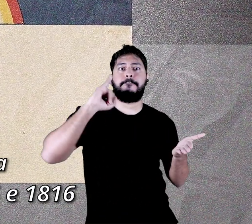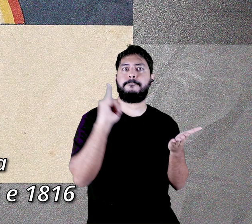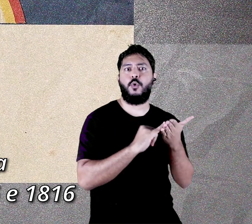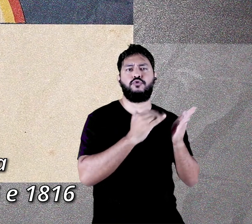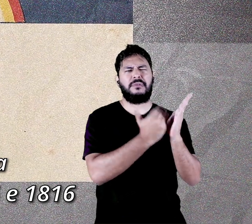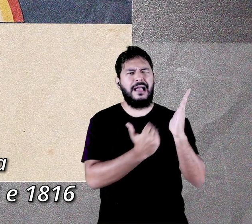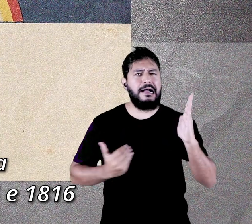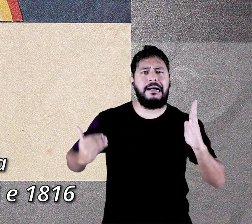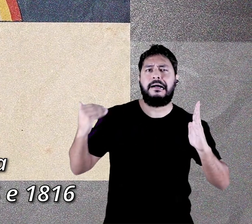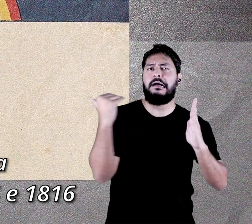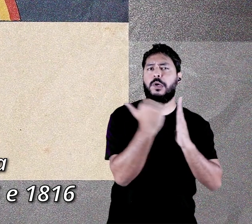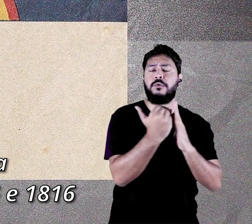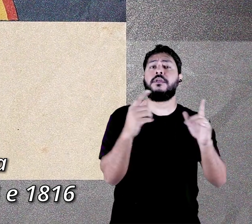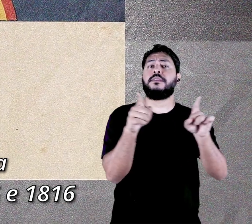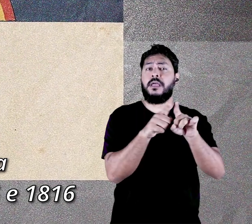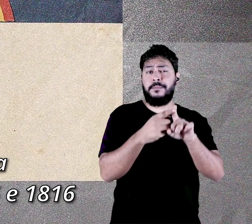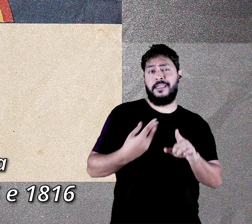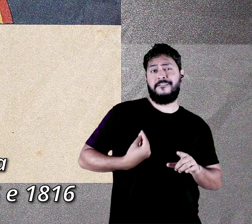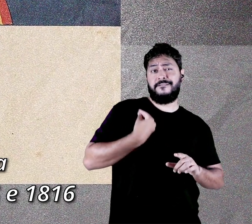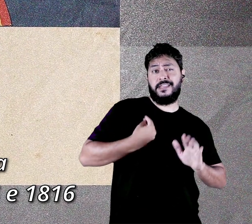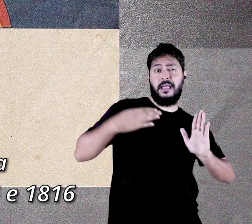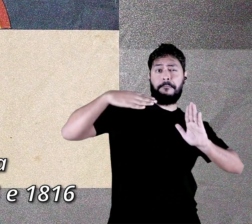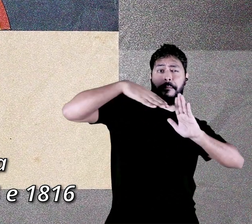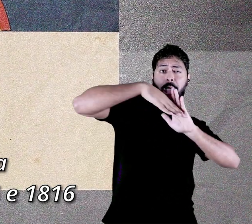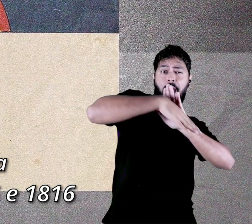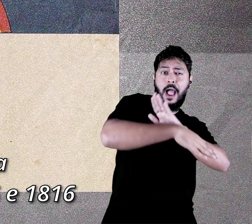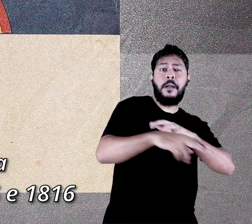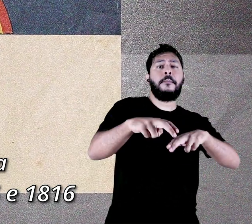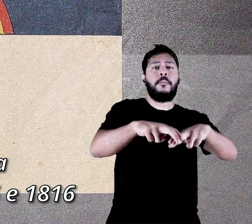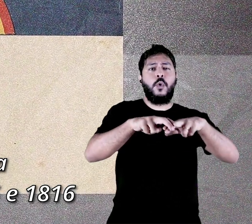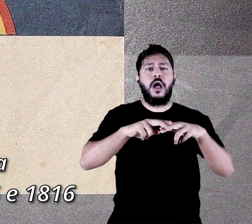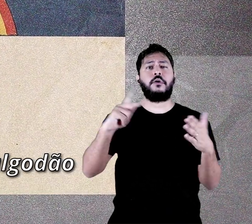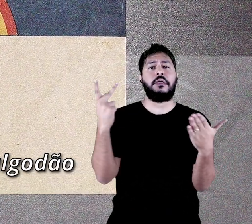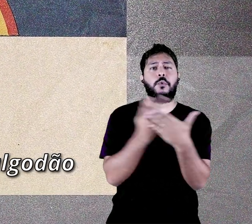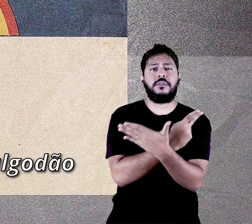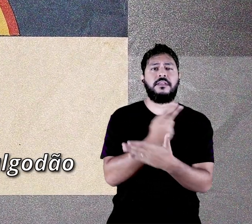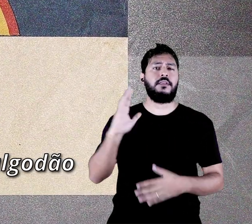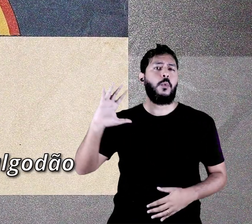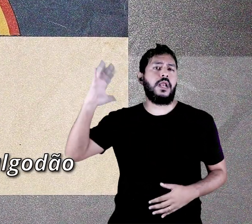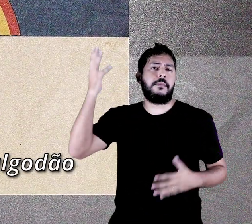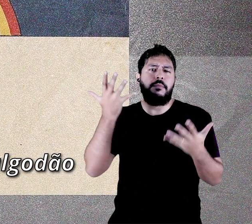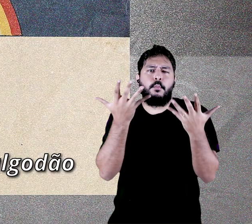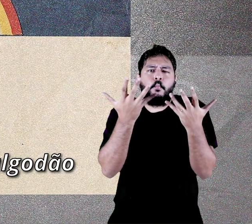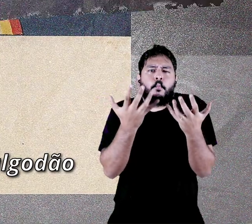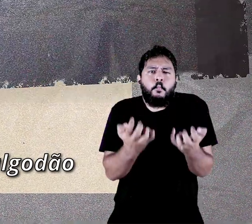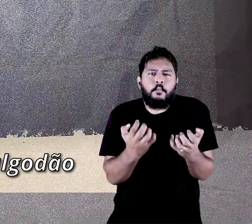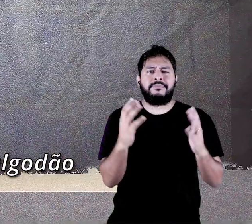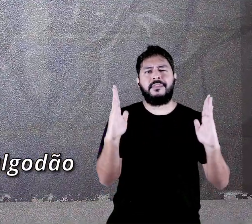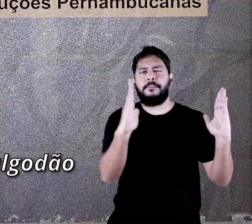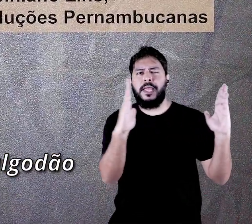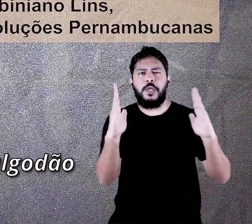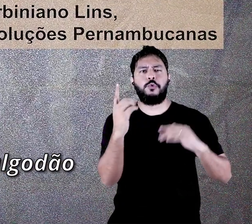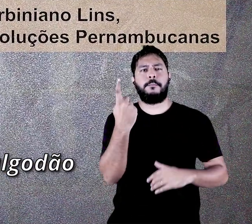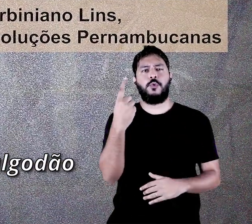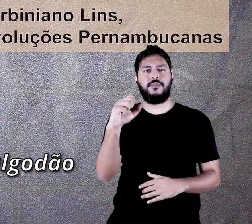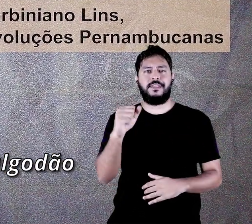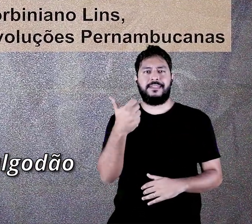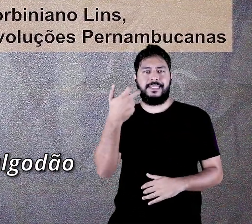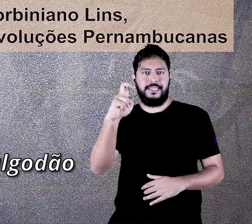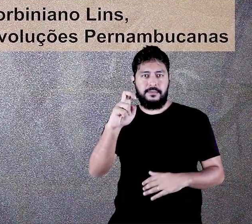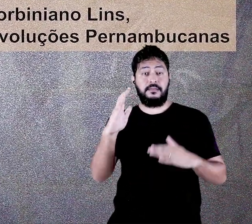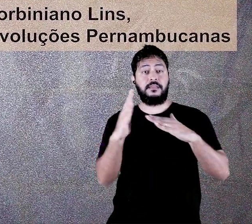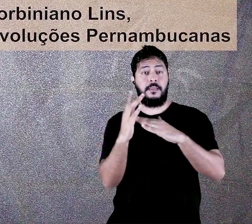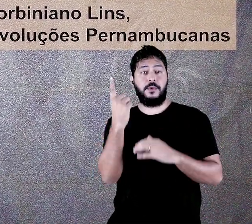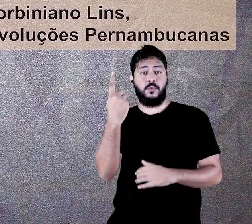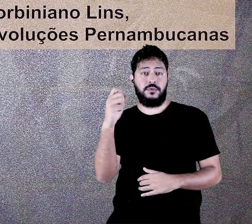por uma intensa seca ocorrida entre os anos de 1815 e 1816 e a diminuição dos preços do algodão no mercado externo. Fotografia